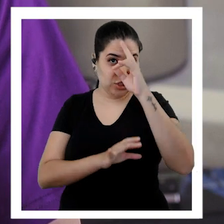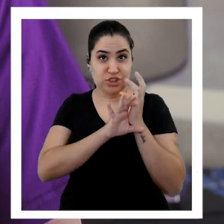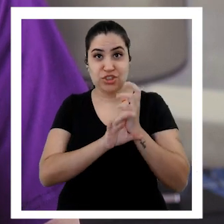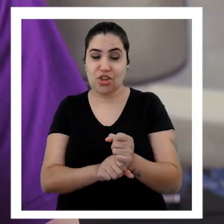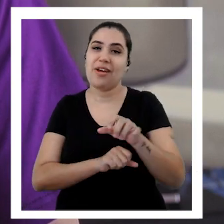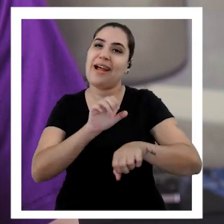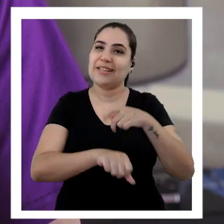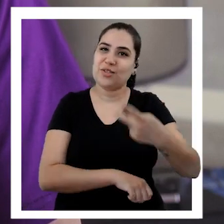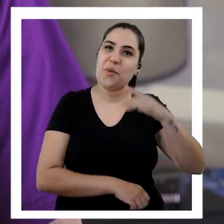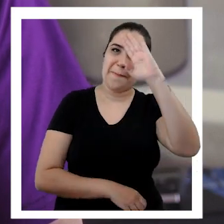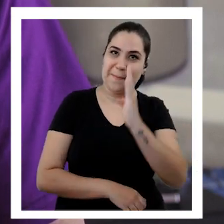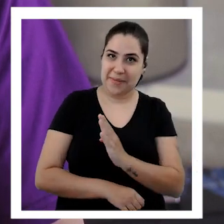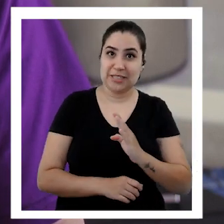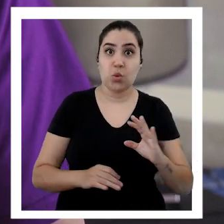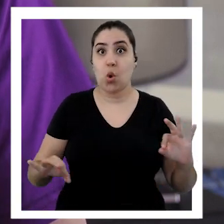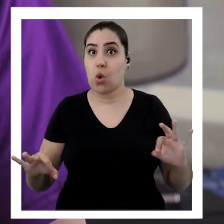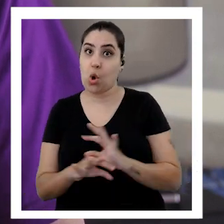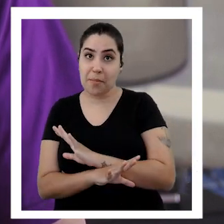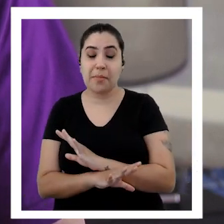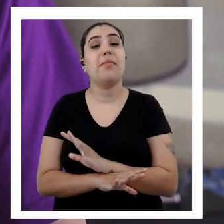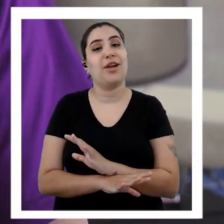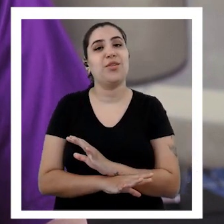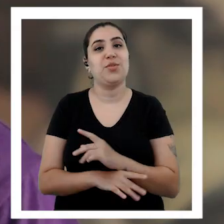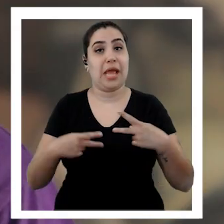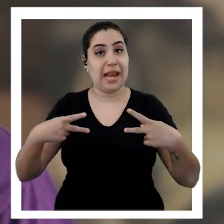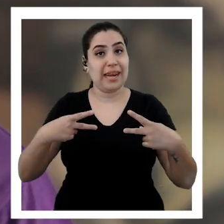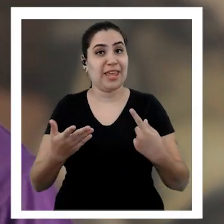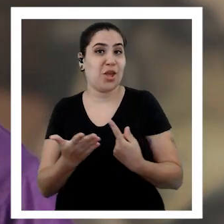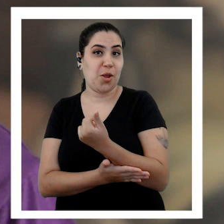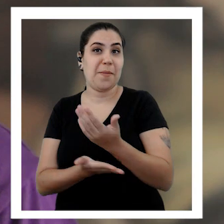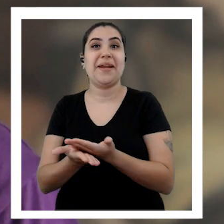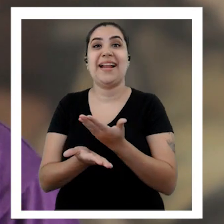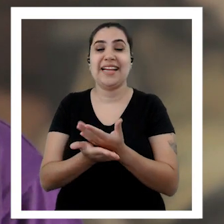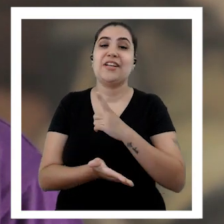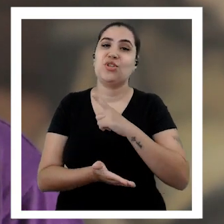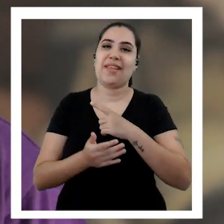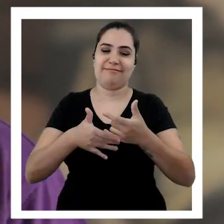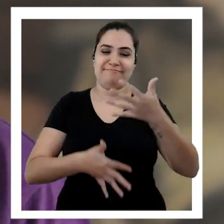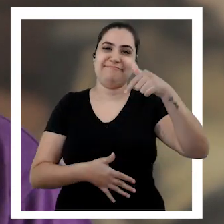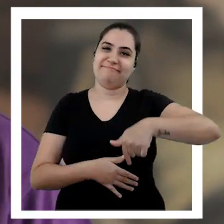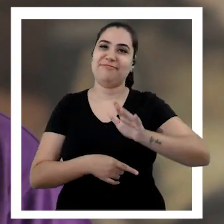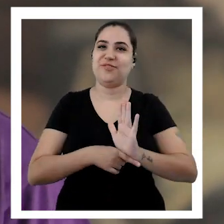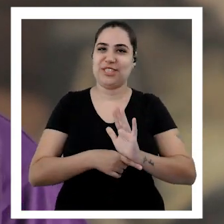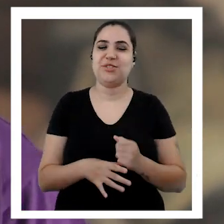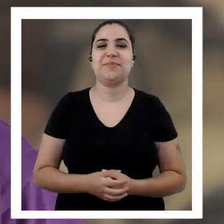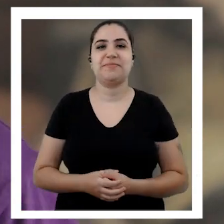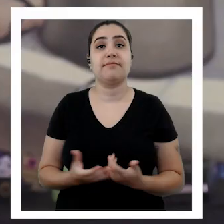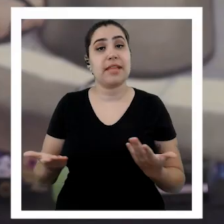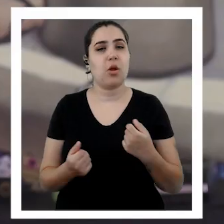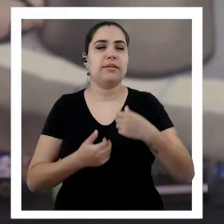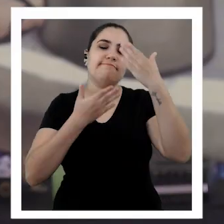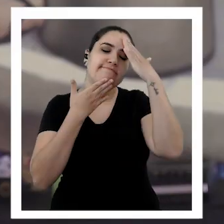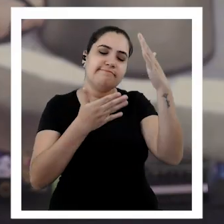quiser ler a história dos catadores no Brasil na íntegra, o link para comprar o livro está na descrição do